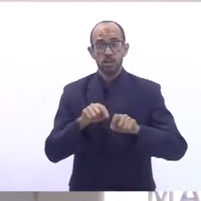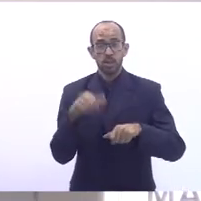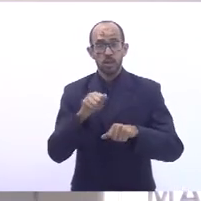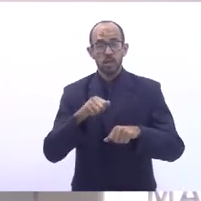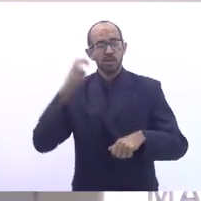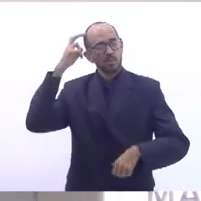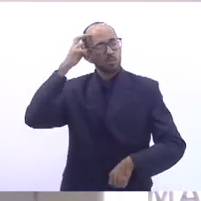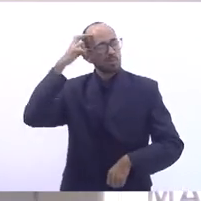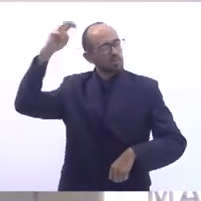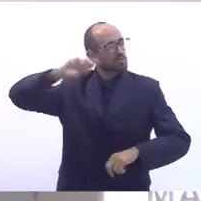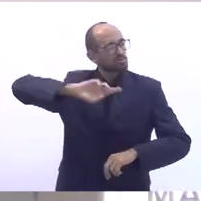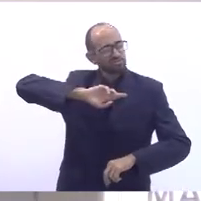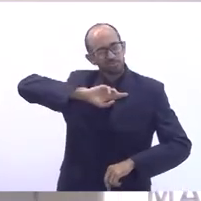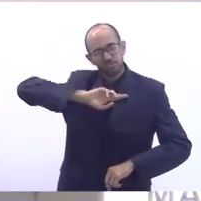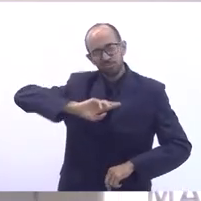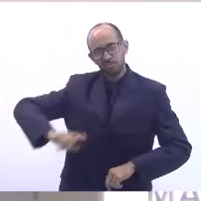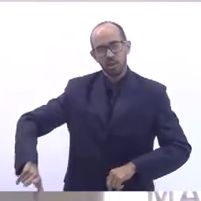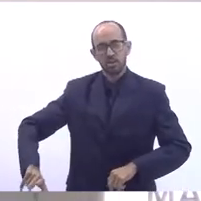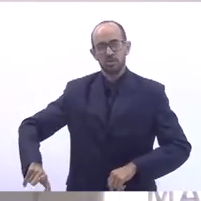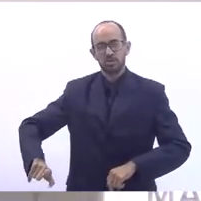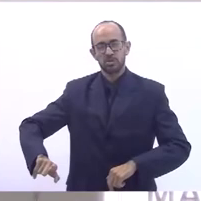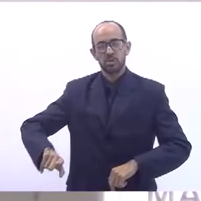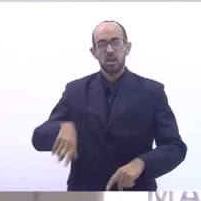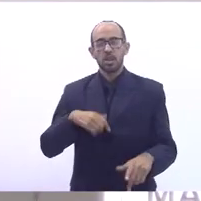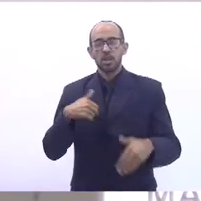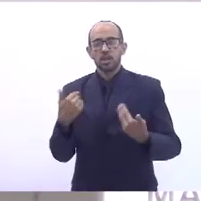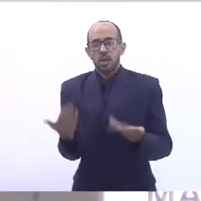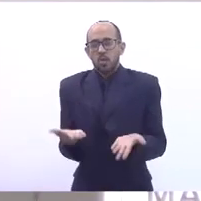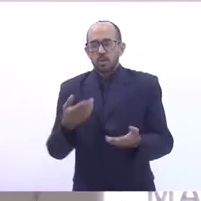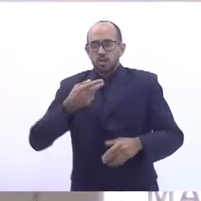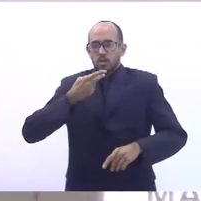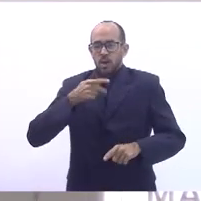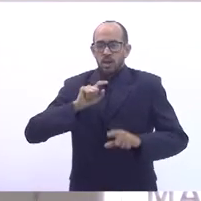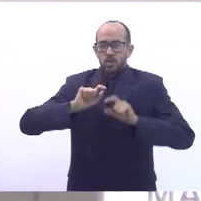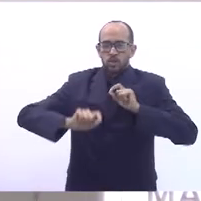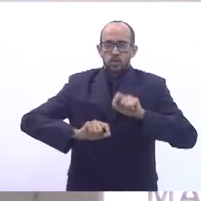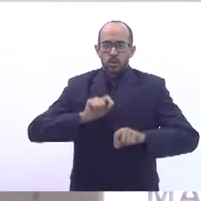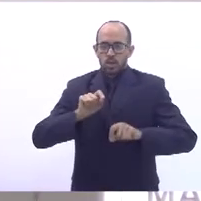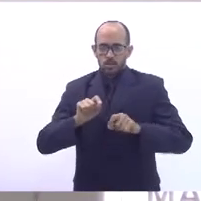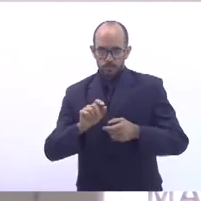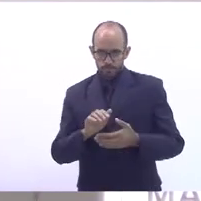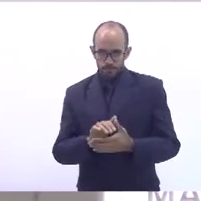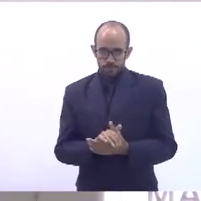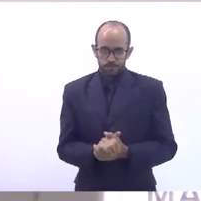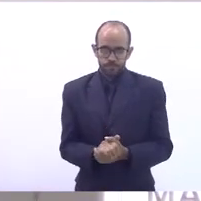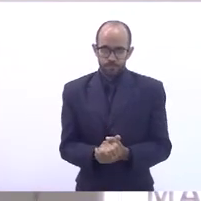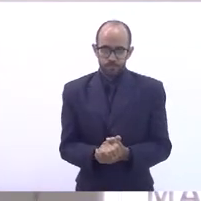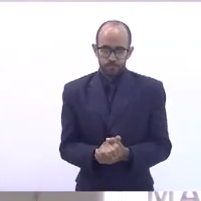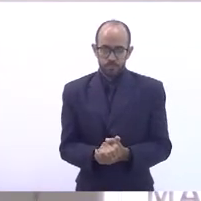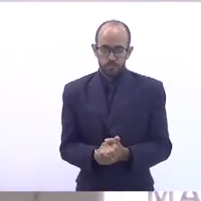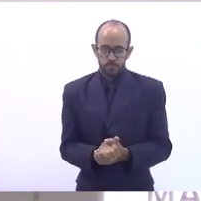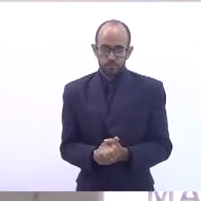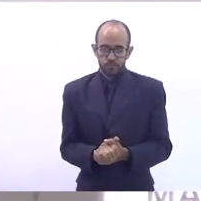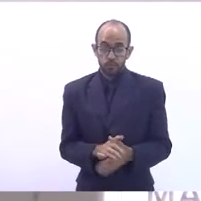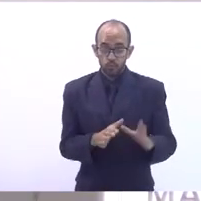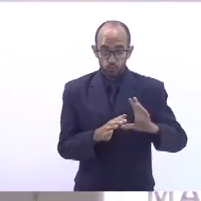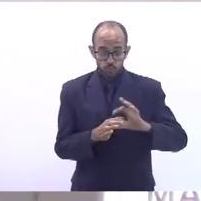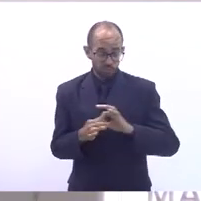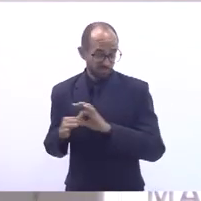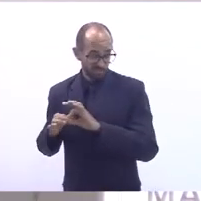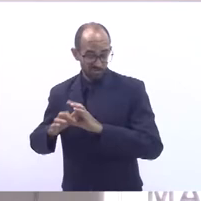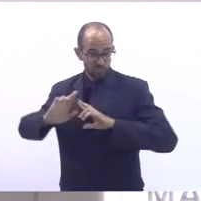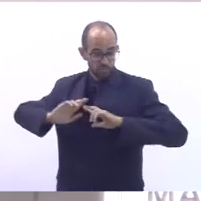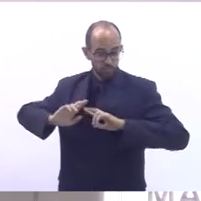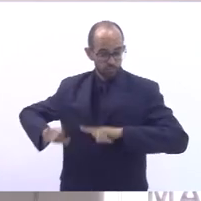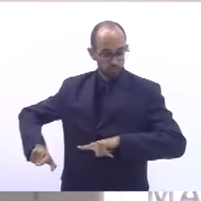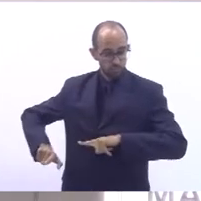tradições totalmente diferentes então assim a gente está falando de uma realidade muito diferente